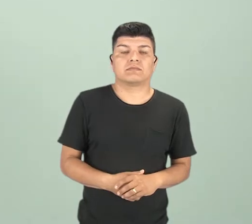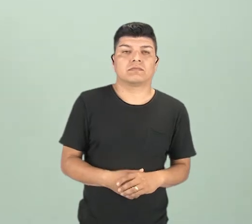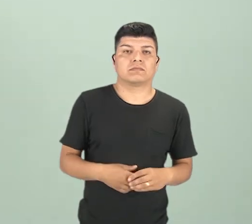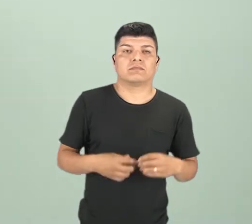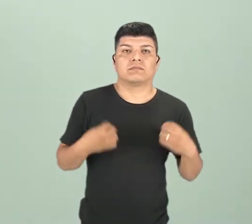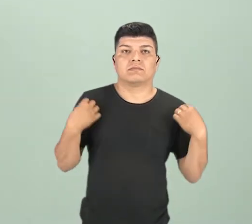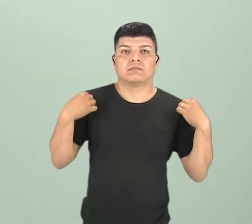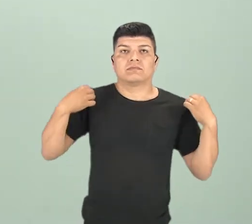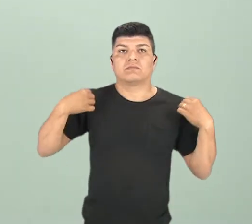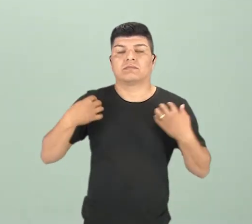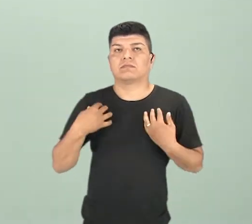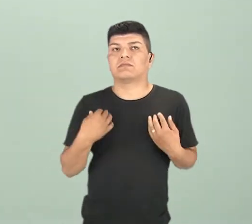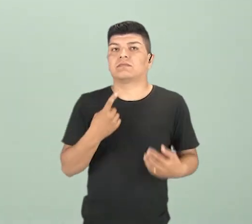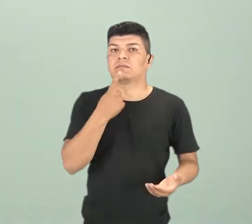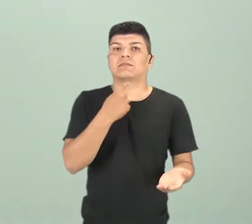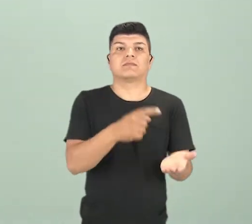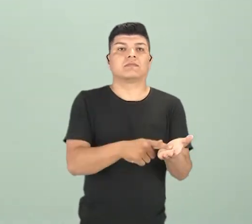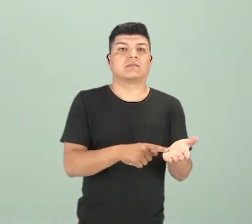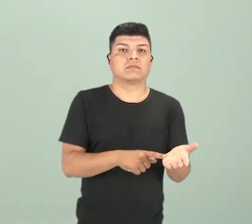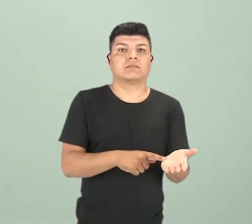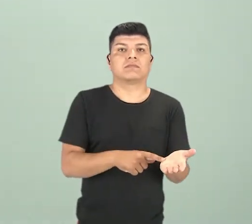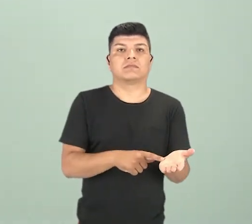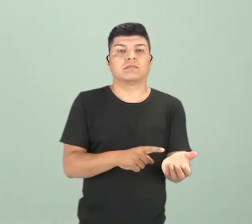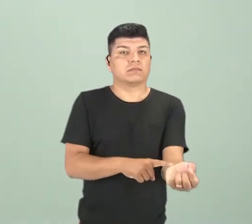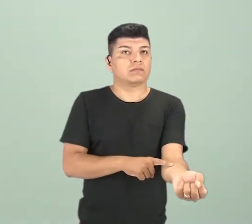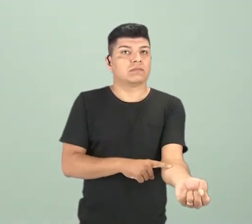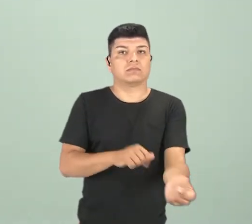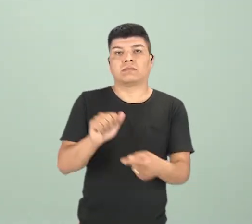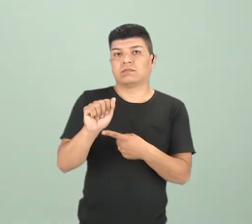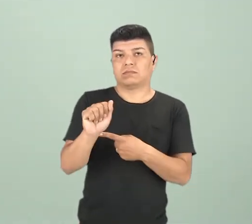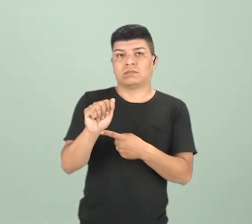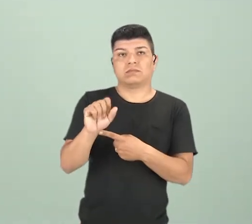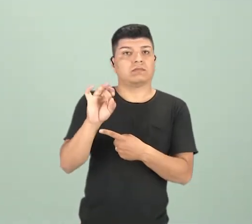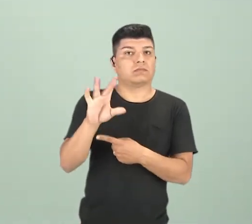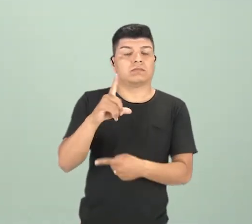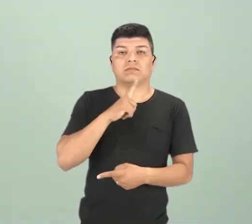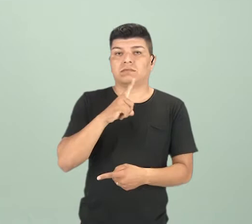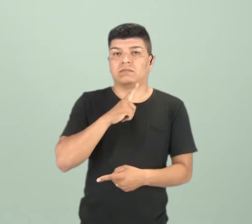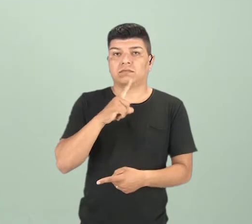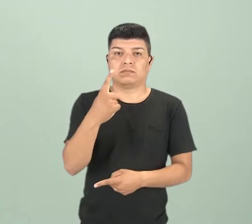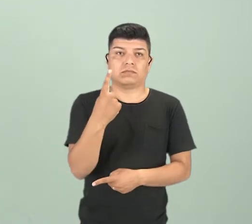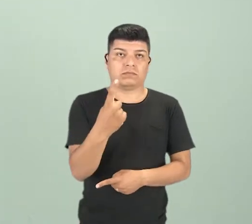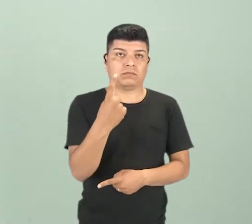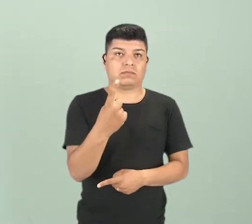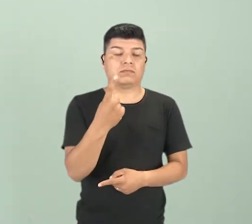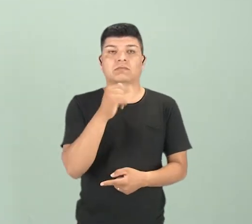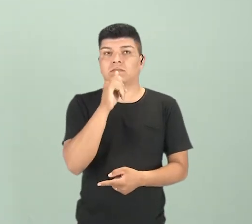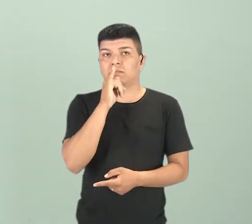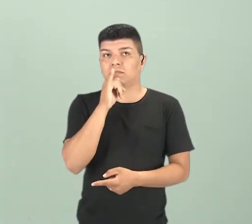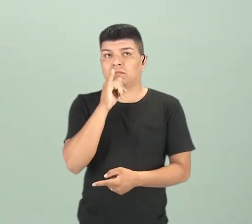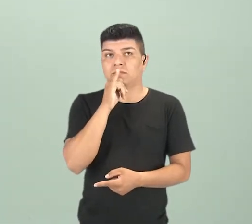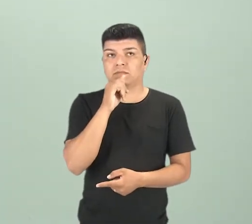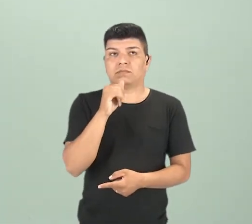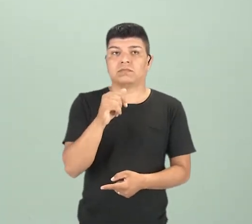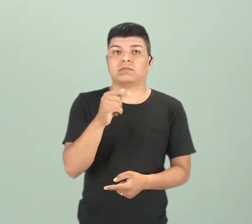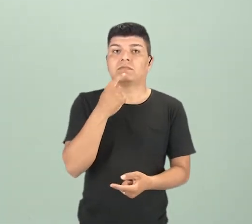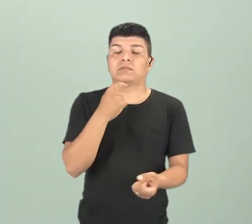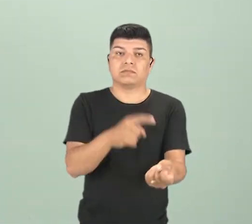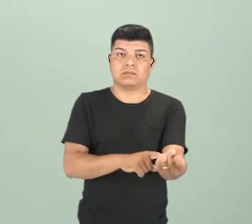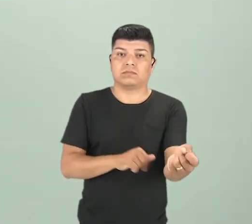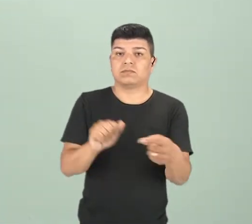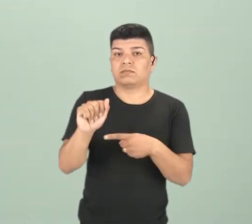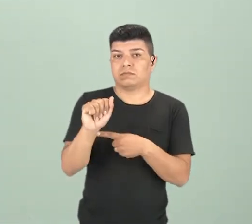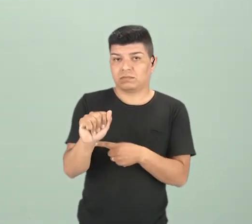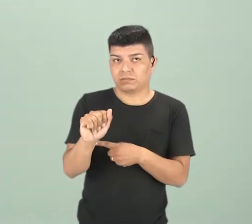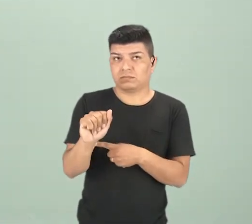Baseado nisso, o sangue A ele só vai ter um tipo de genótipo, né? Então quando eu for escrever o genótipo do sangue A, ou ele vai